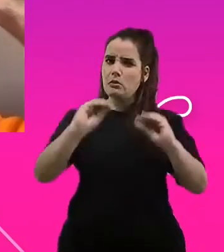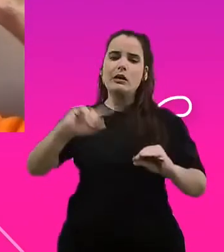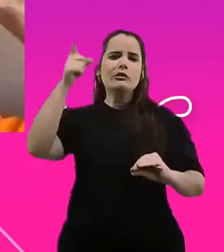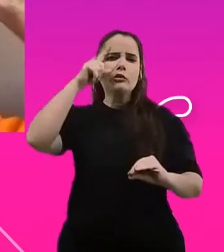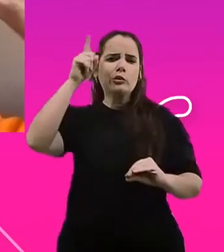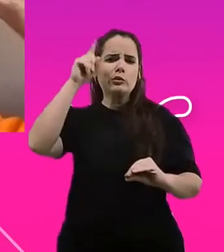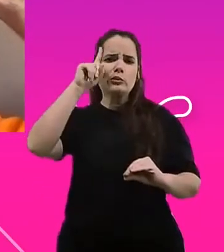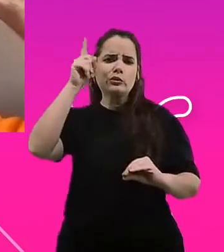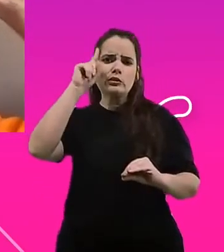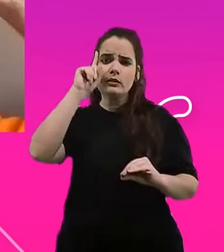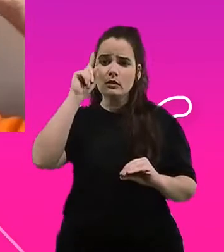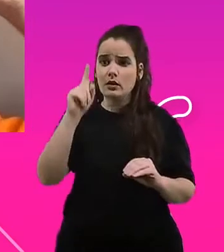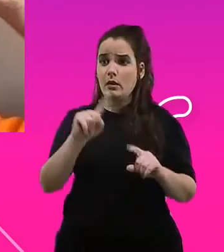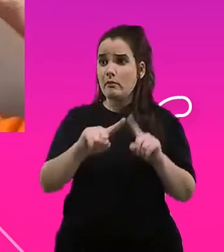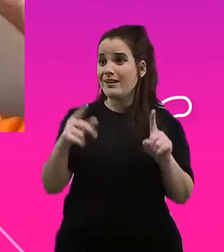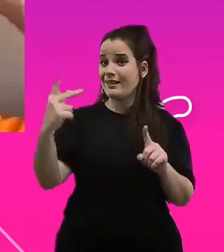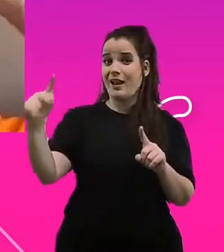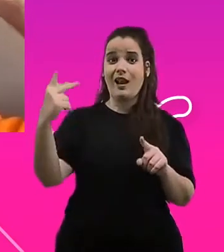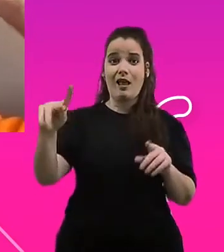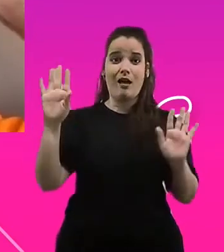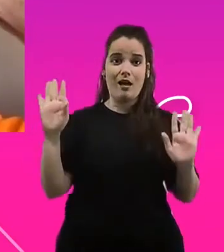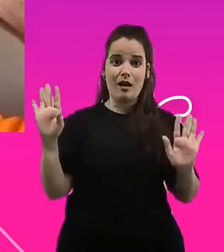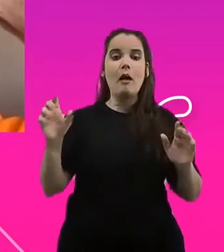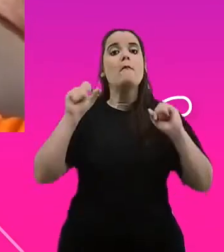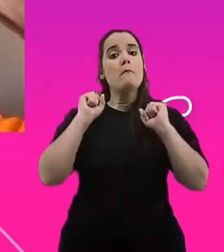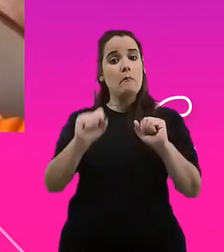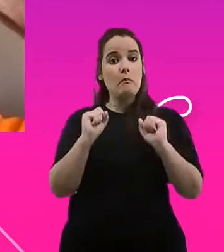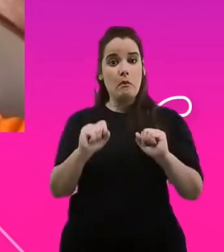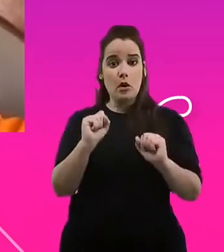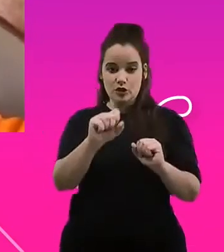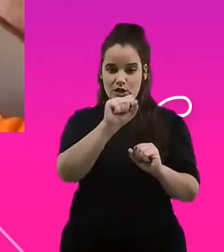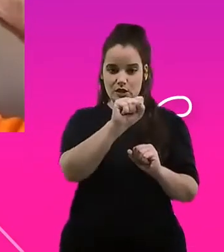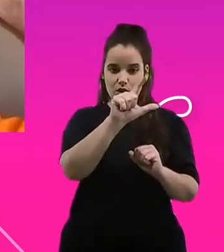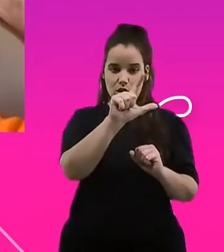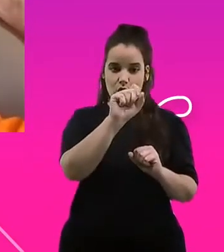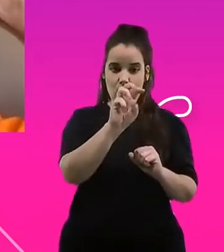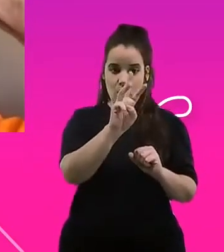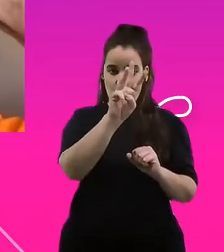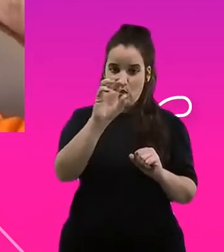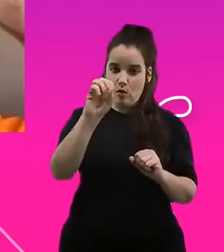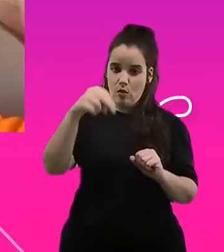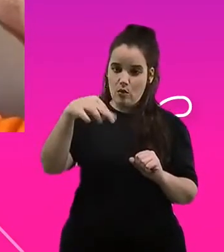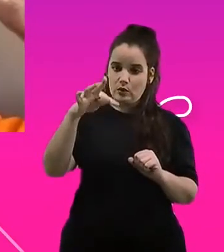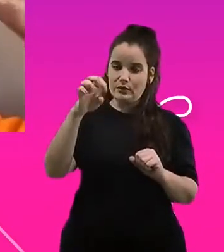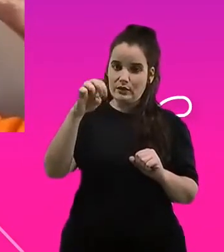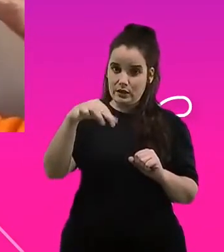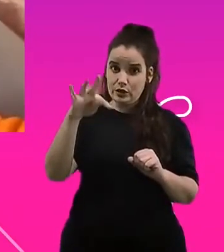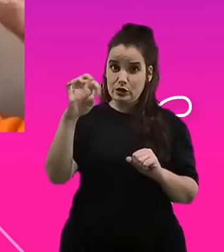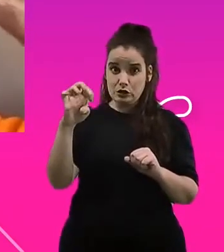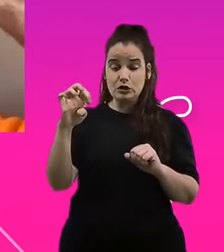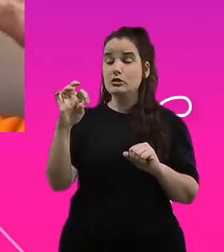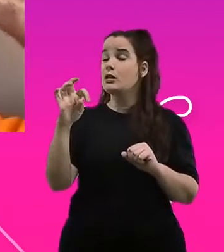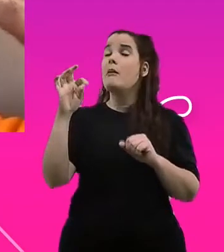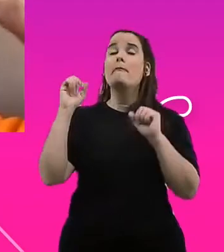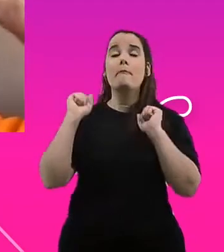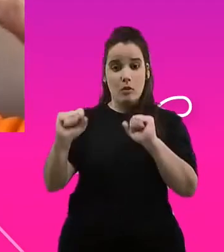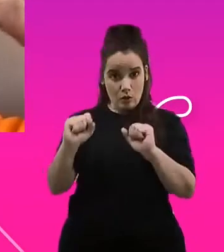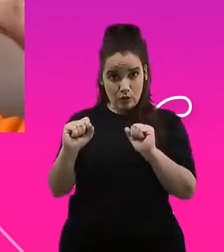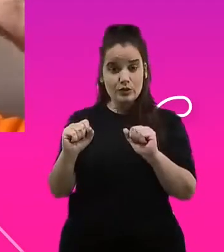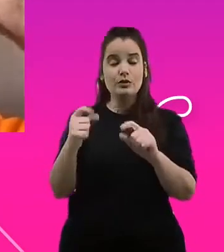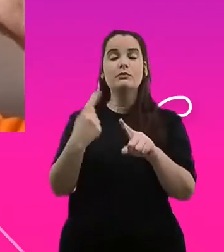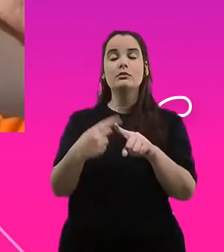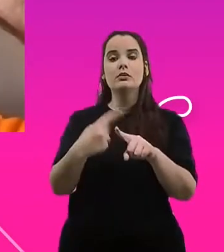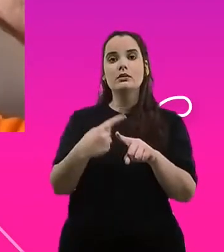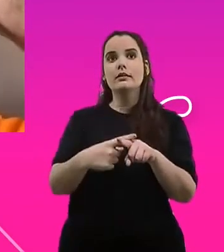content, desde que a filosofia por trás disso seja extremamente voltada para a consciência, para a consistência daquilo que a gente